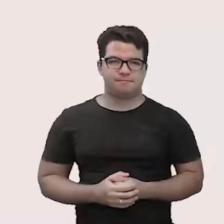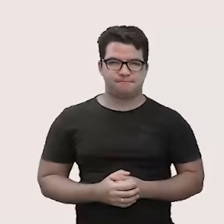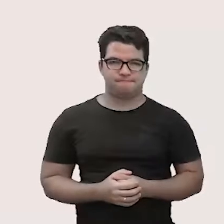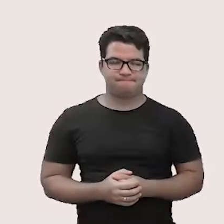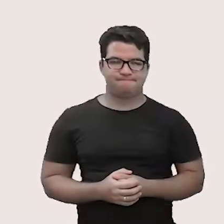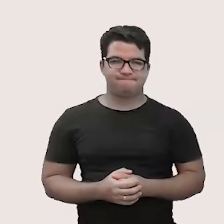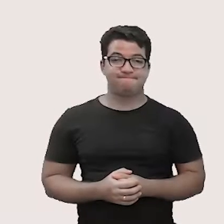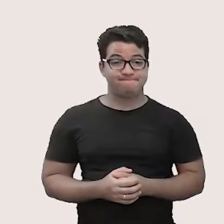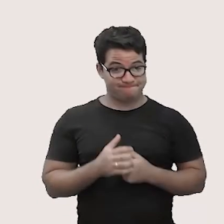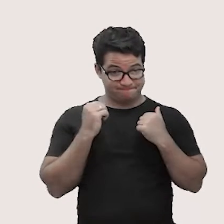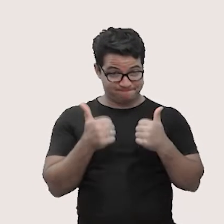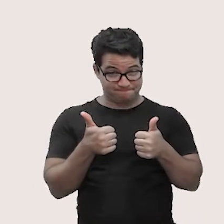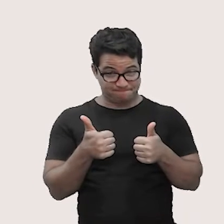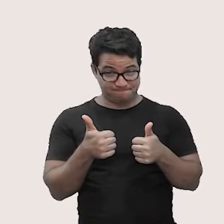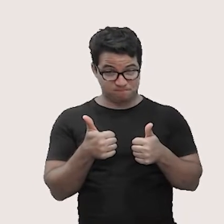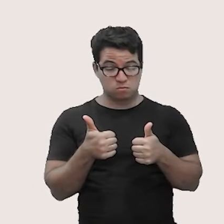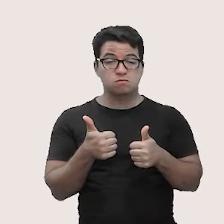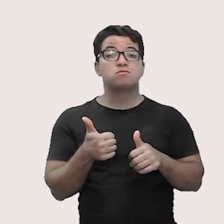E o